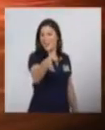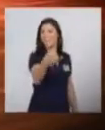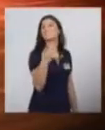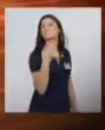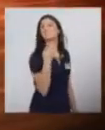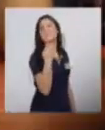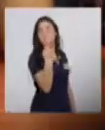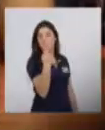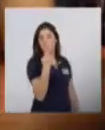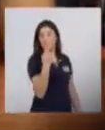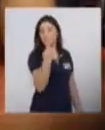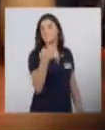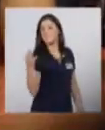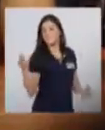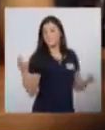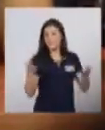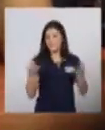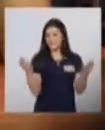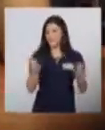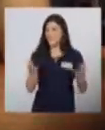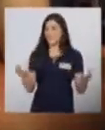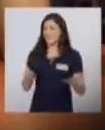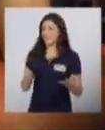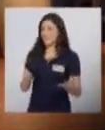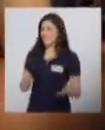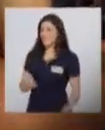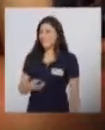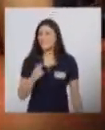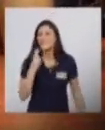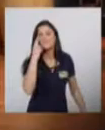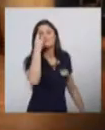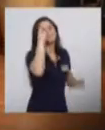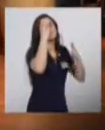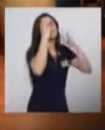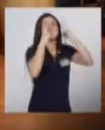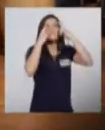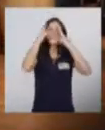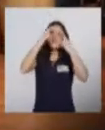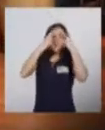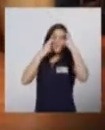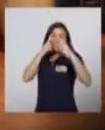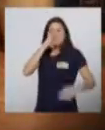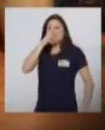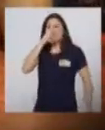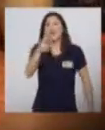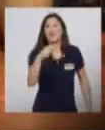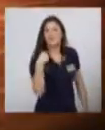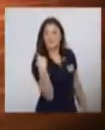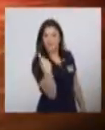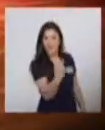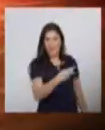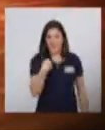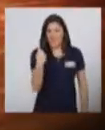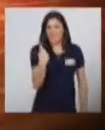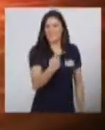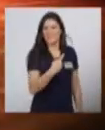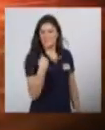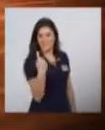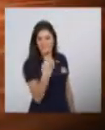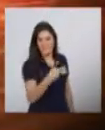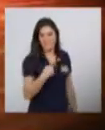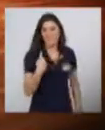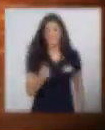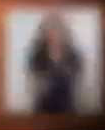existe entre nós dois. Esse mar de sonho é somente para